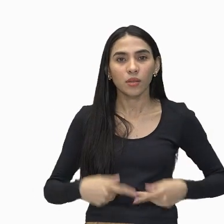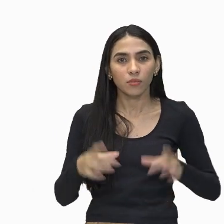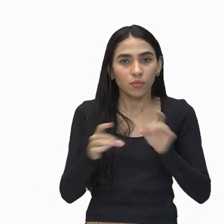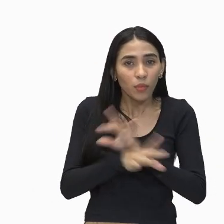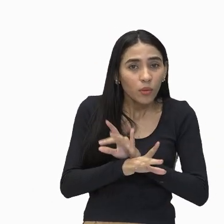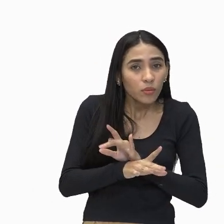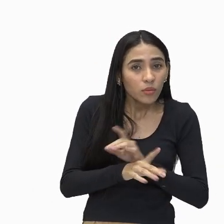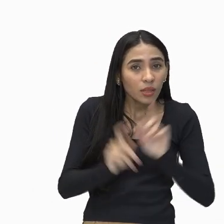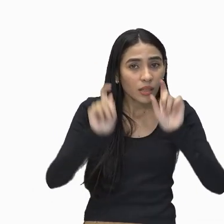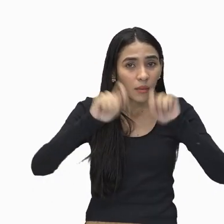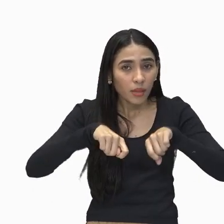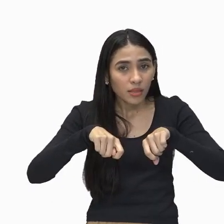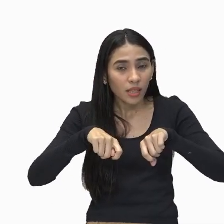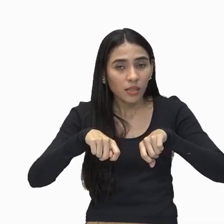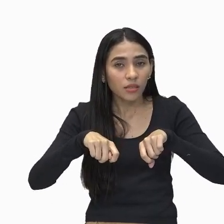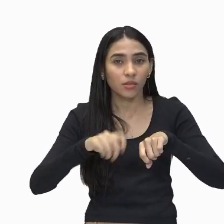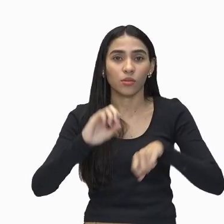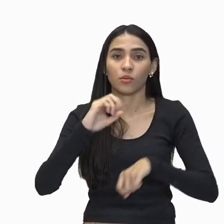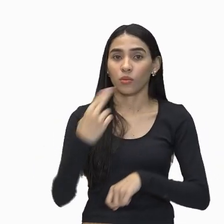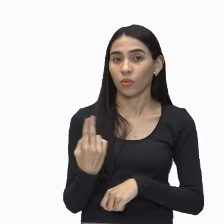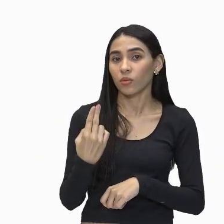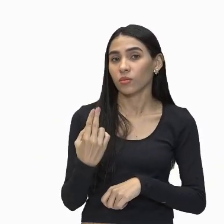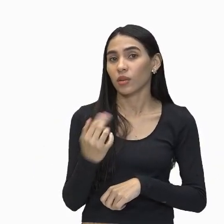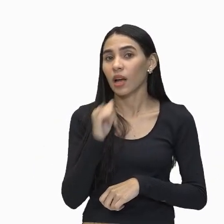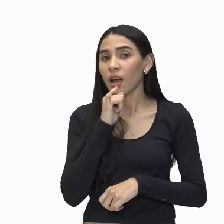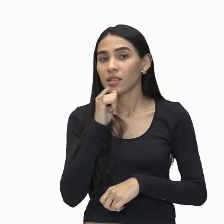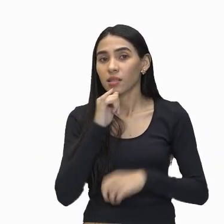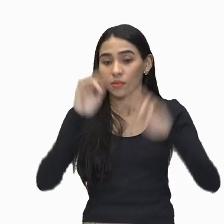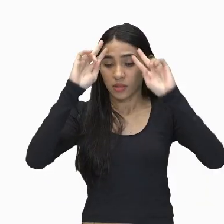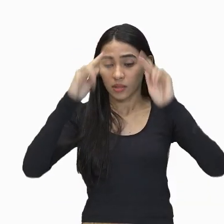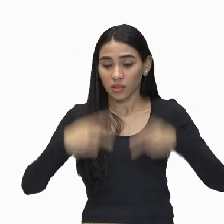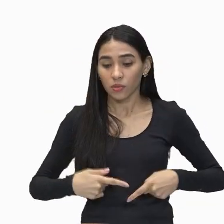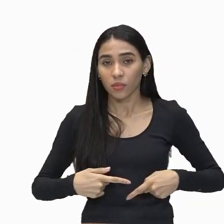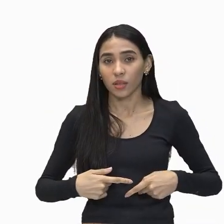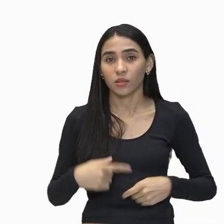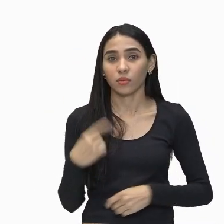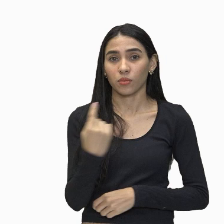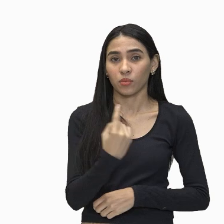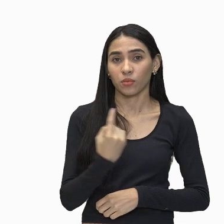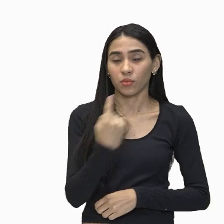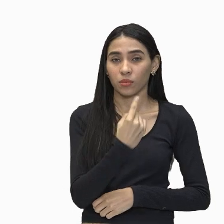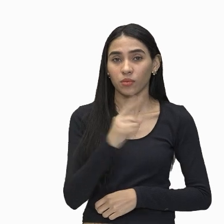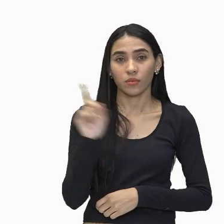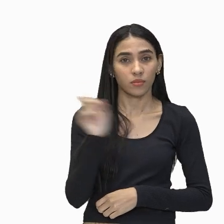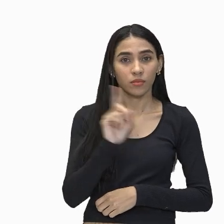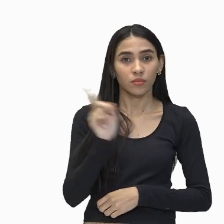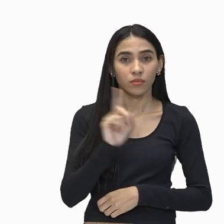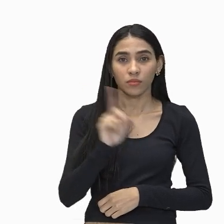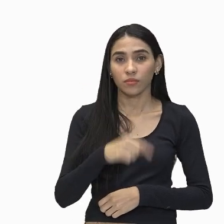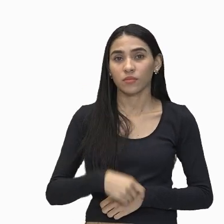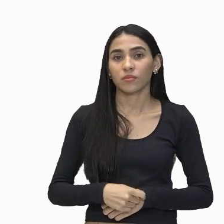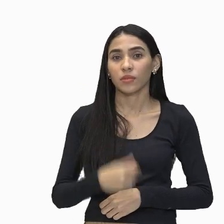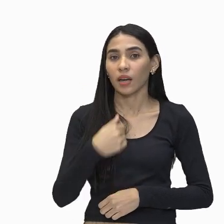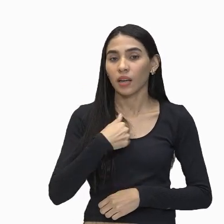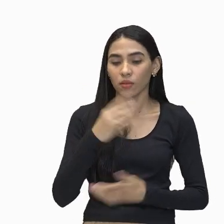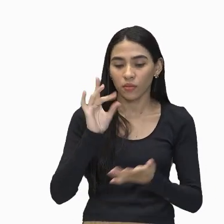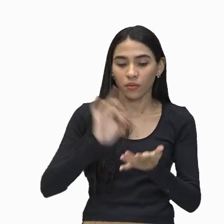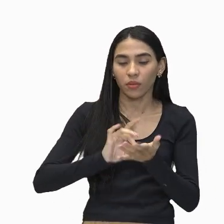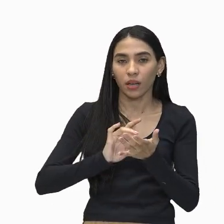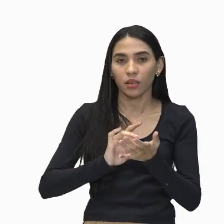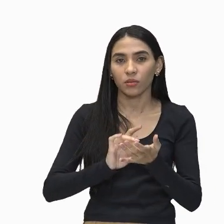pronto, acabado? Eu sou um ser aí? Não, eu não sou, né? Eu sou uma